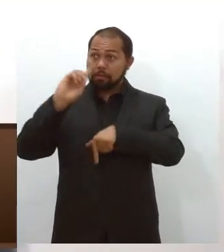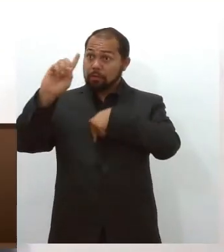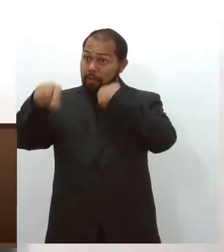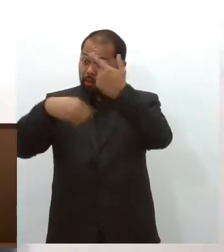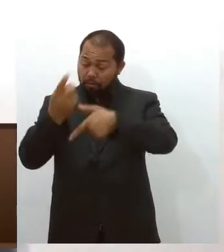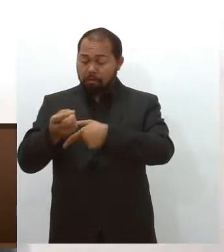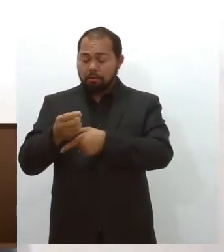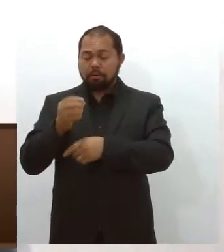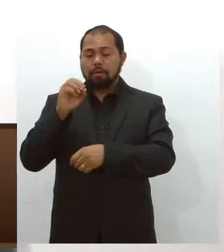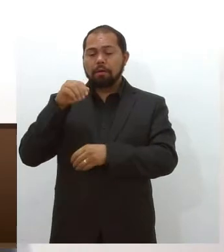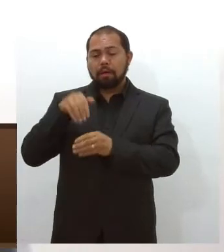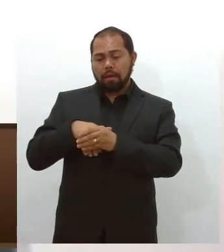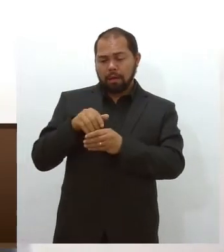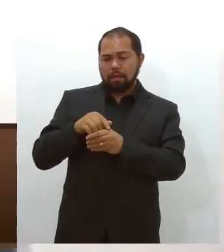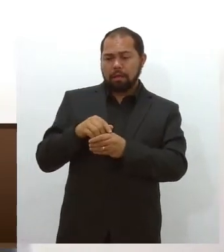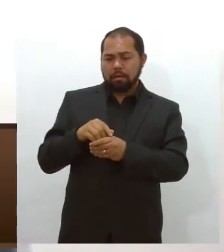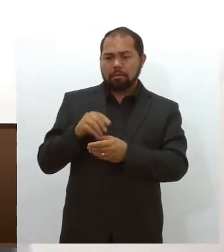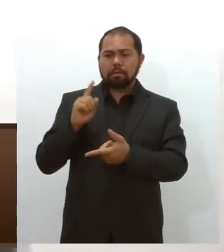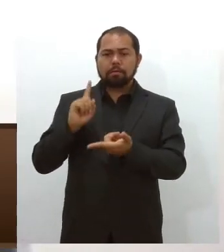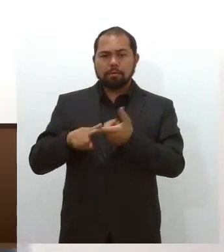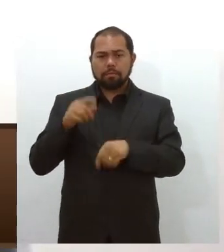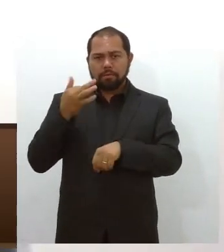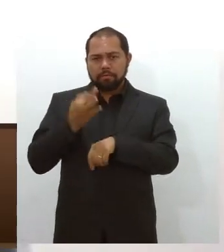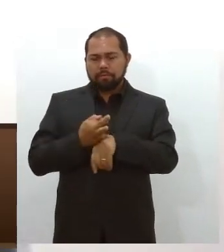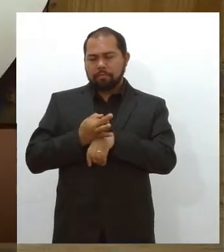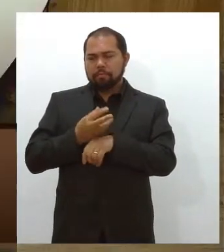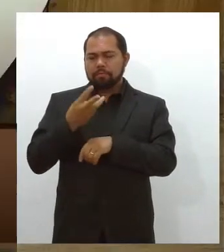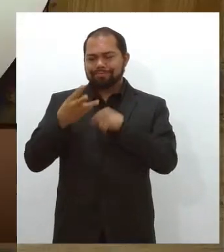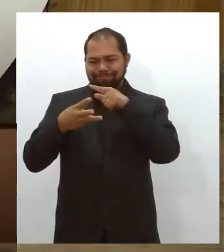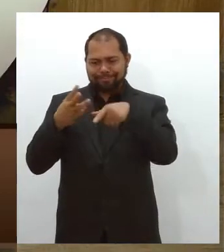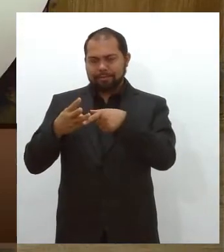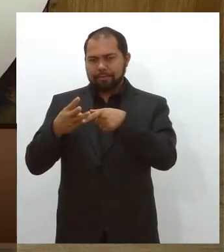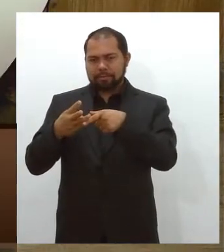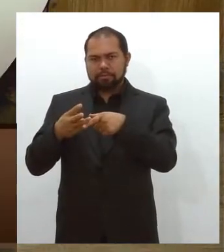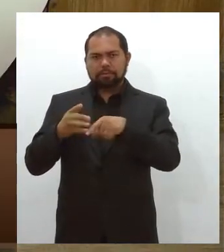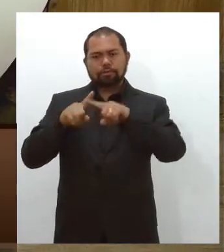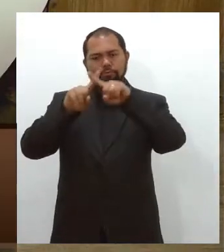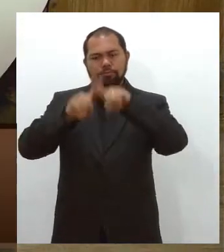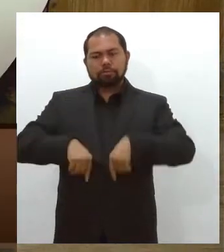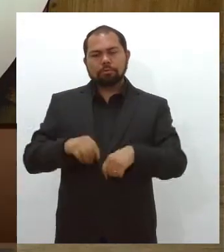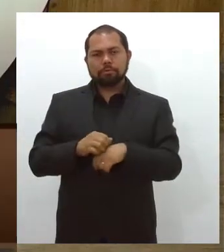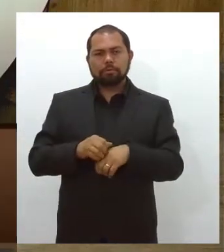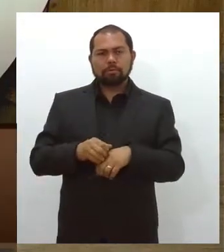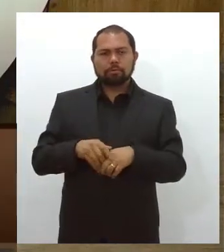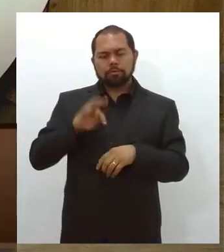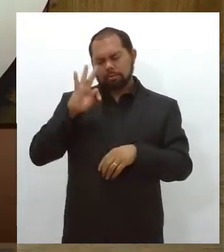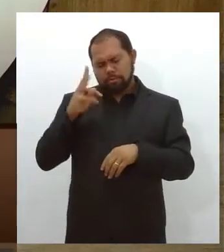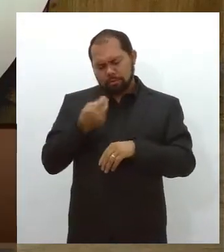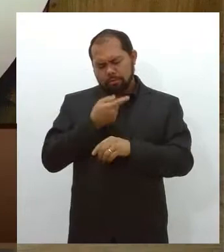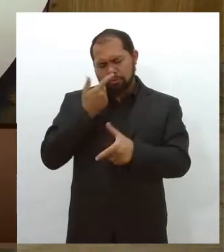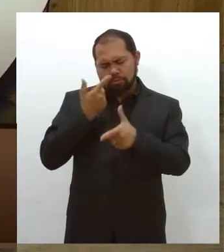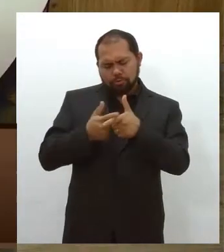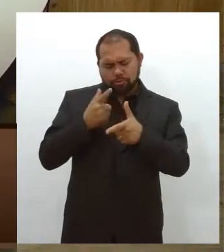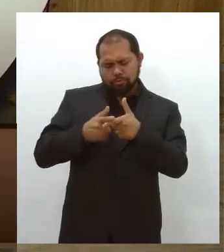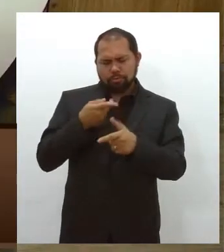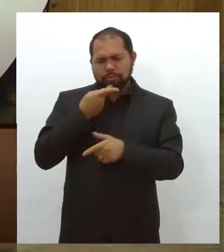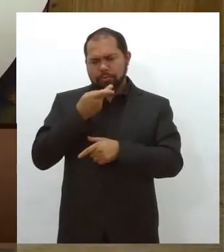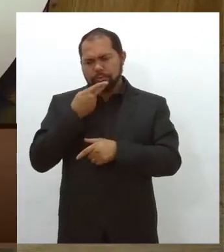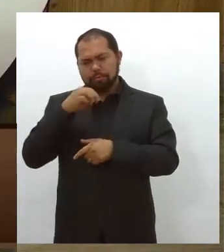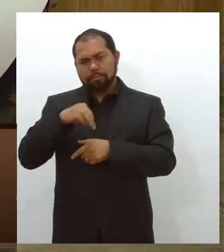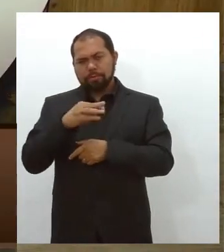é motivo para cancelamento do título. E aí todas as implicações que Marcelo já disse aqui para a gente. Marcelo, eu